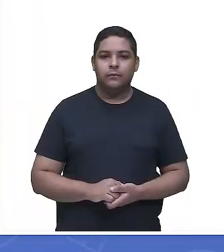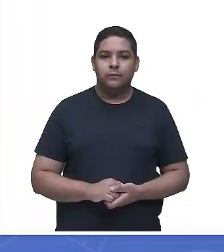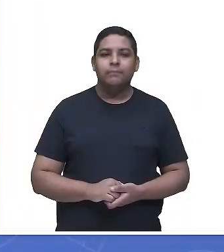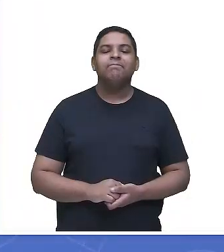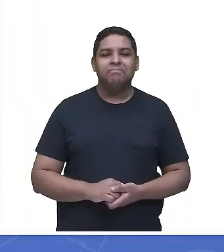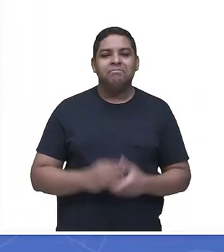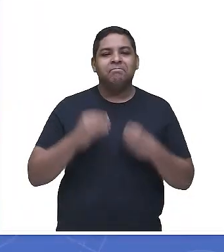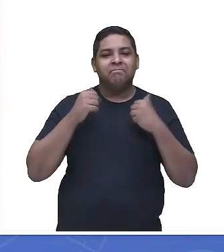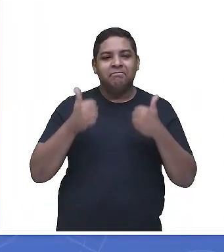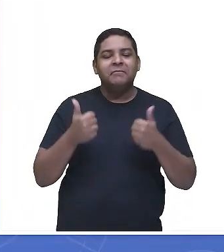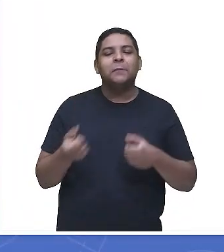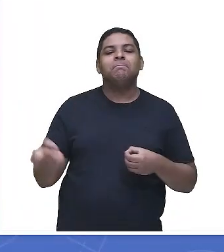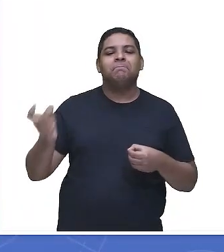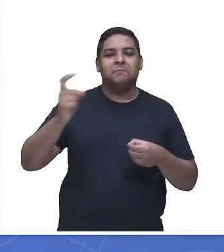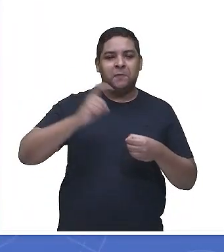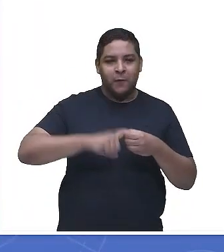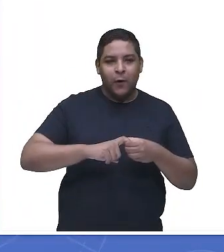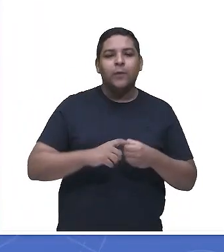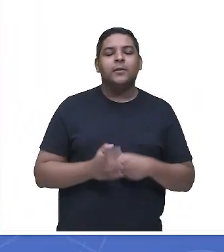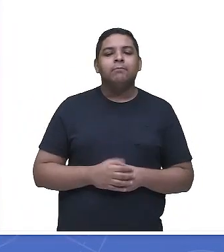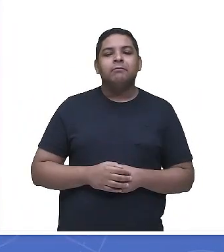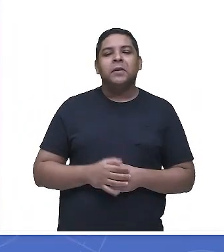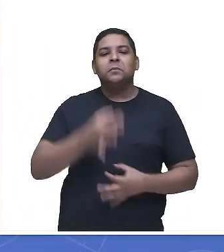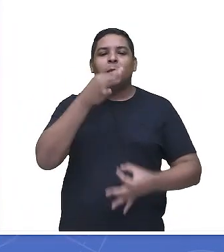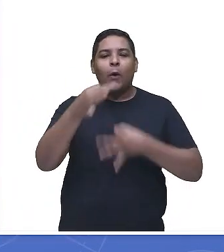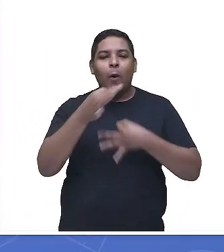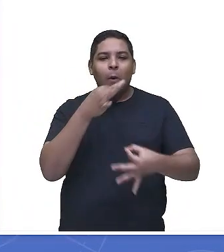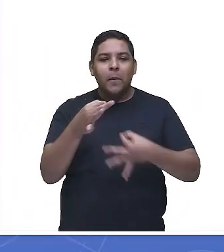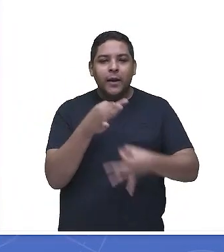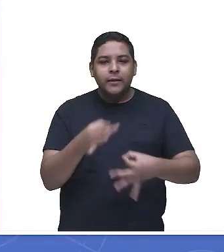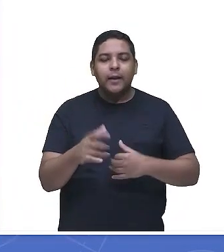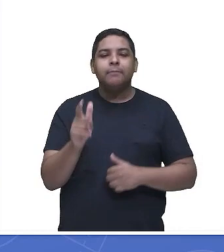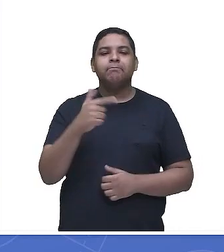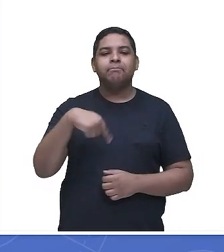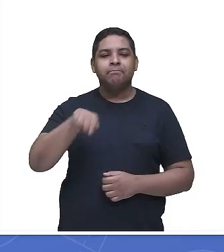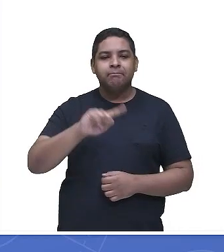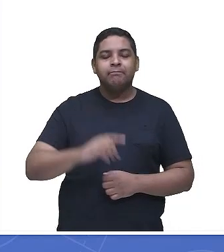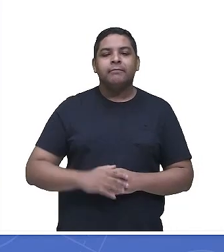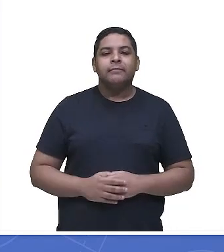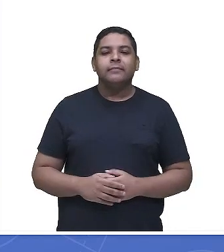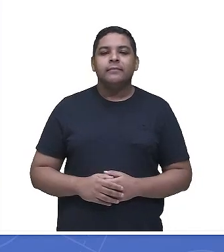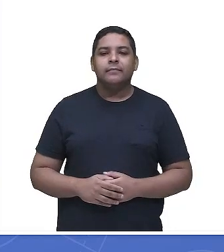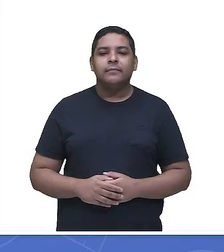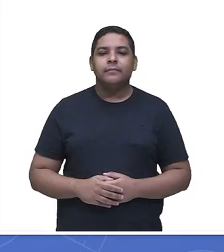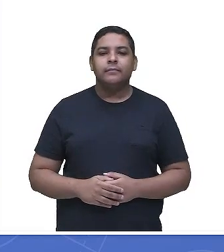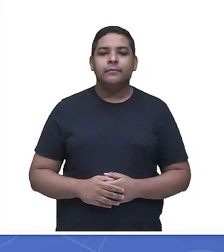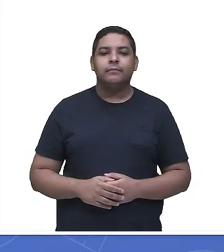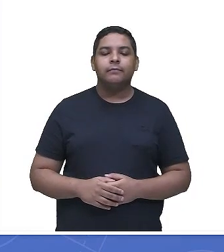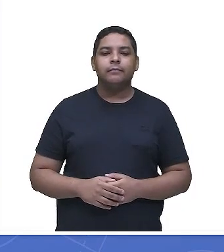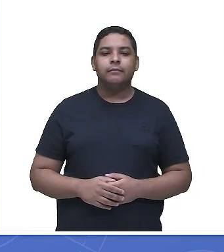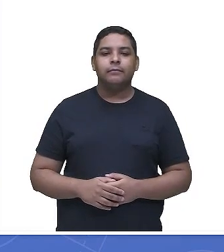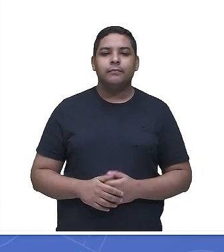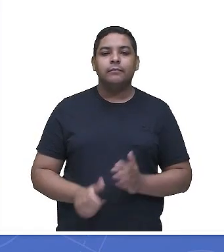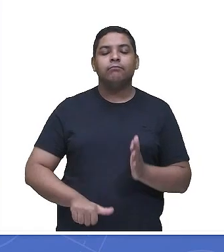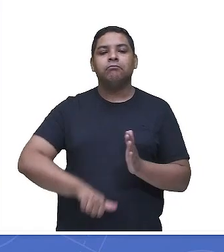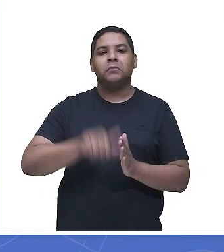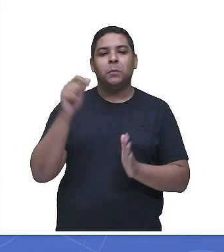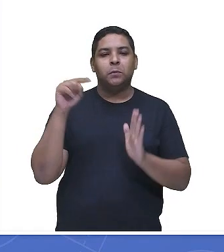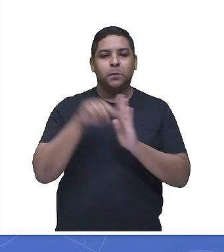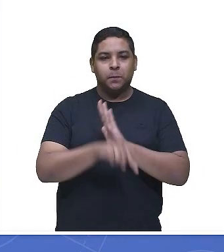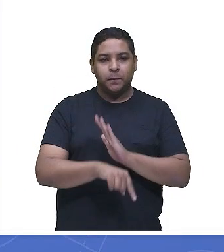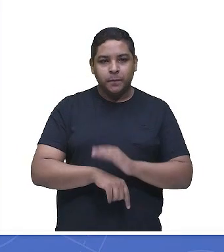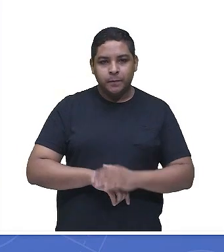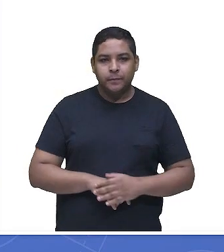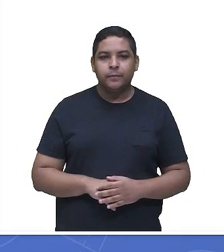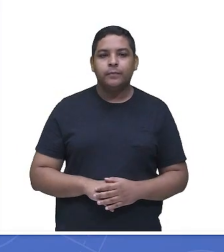Muito bem, estamos de volta aí para a gente comentar, não é, gente? Na primeira questão, vamos dar uma olhada aqui. Muitas pessoas